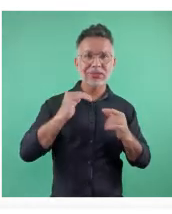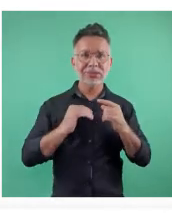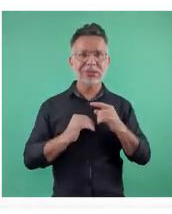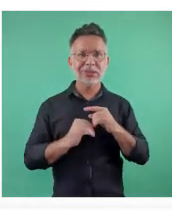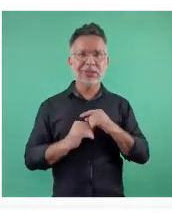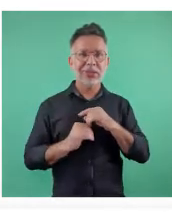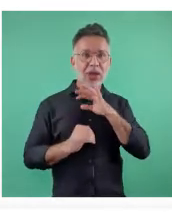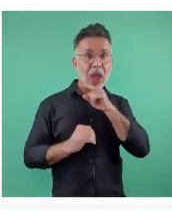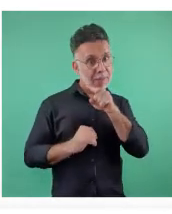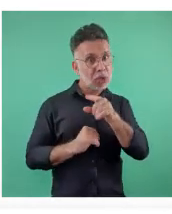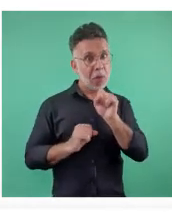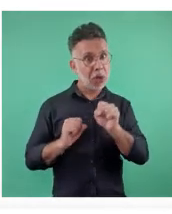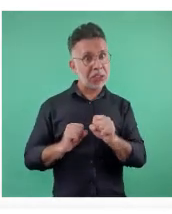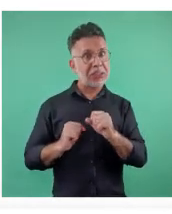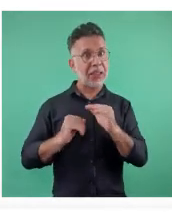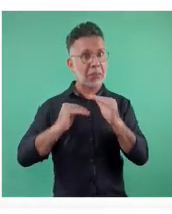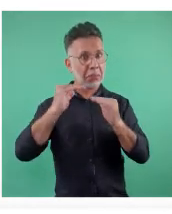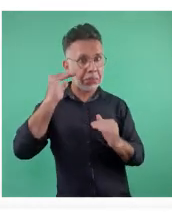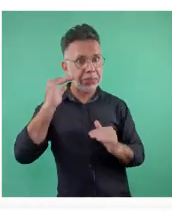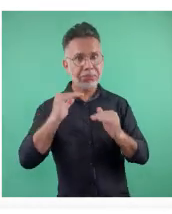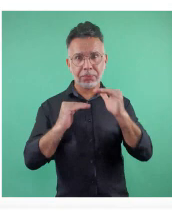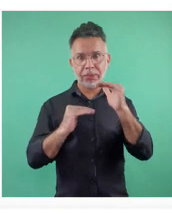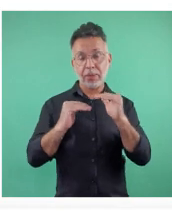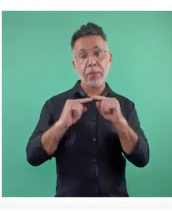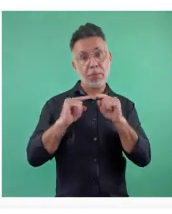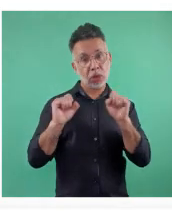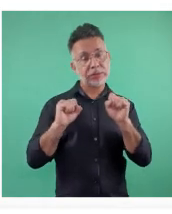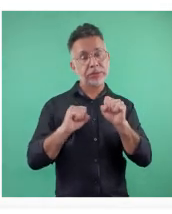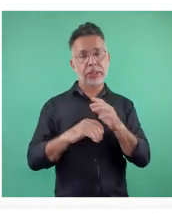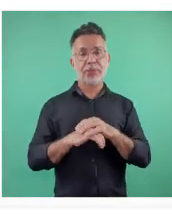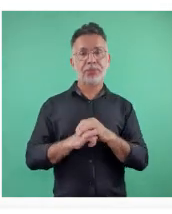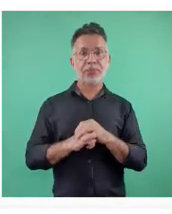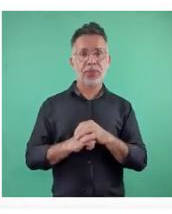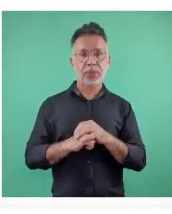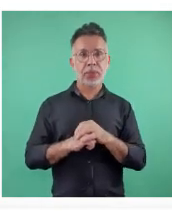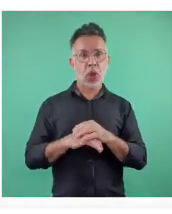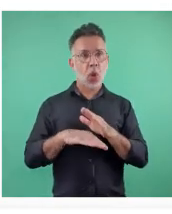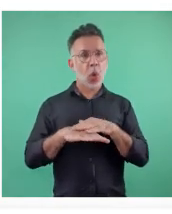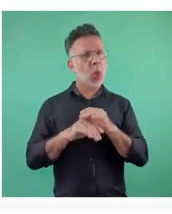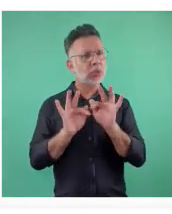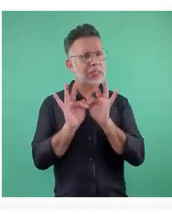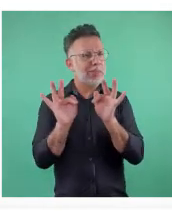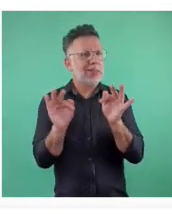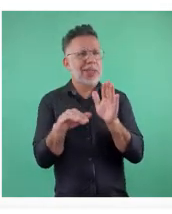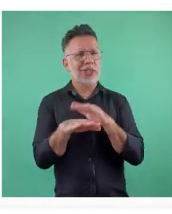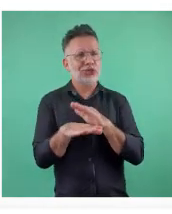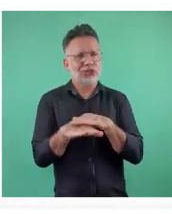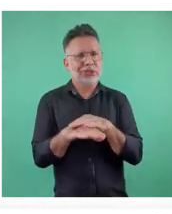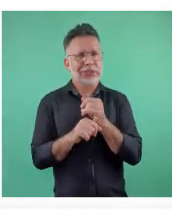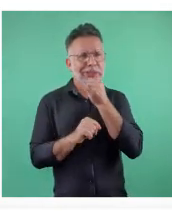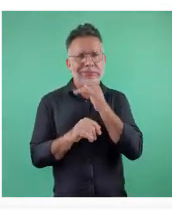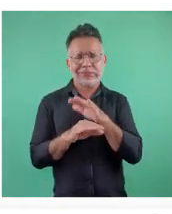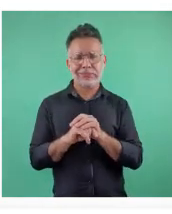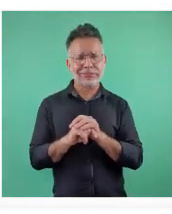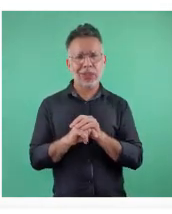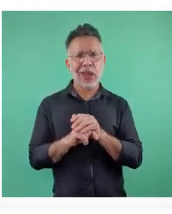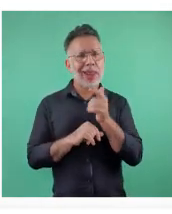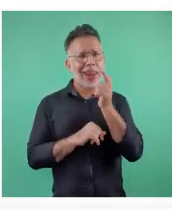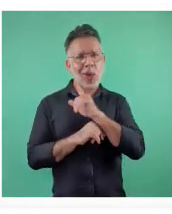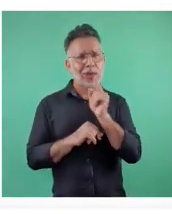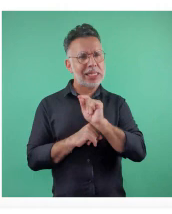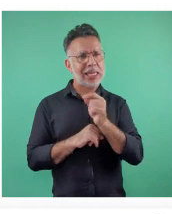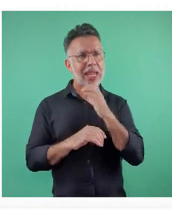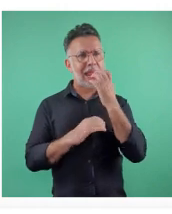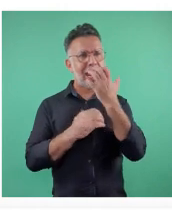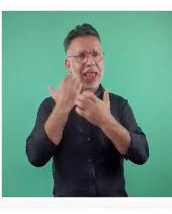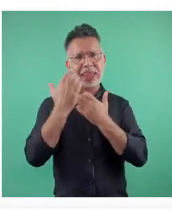vezes, pode ter, obviamente, uma diplacusia. Ou então, simplesmente, também não conseguir cantar